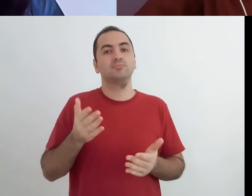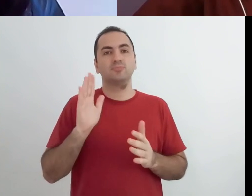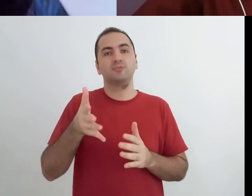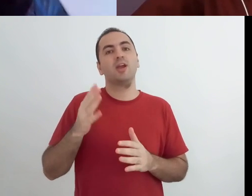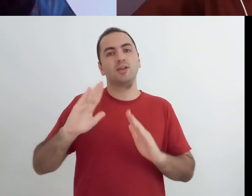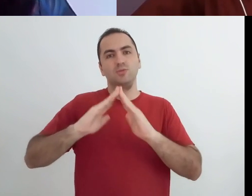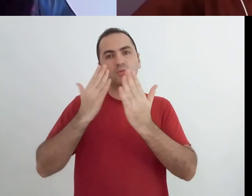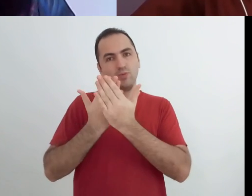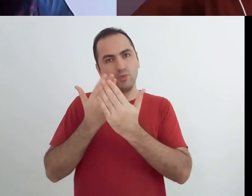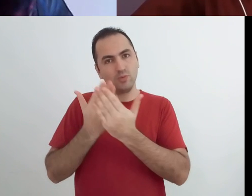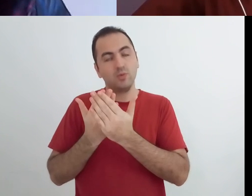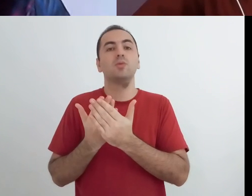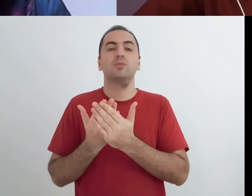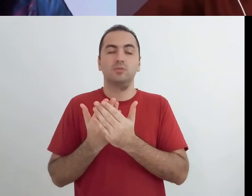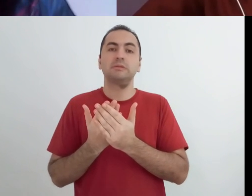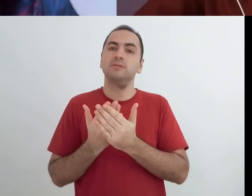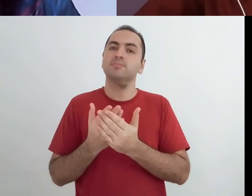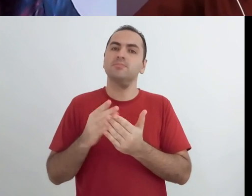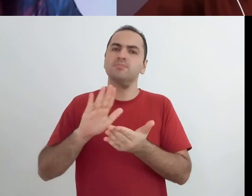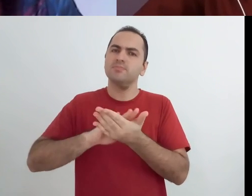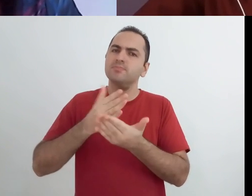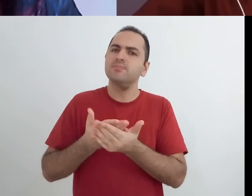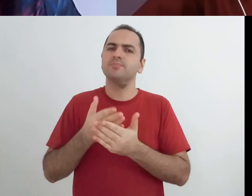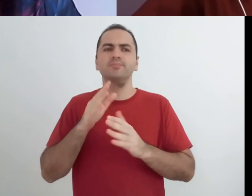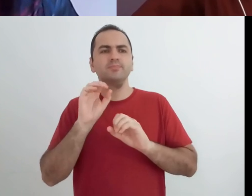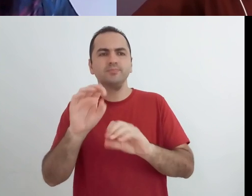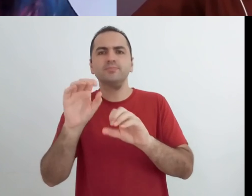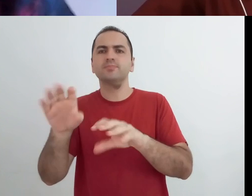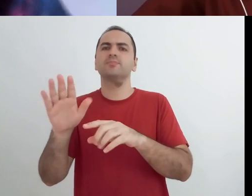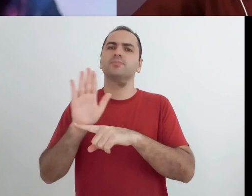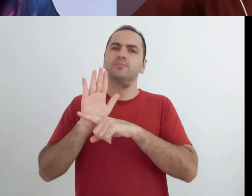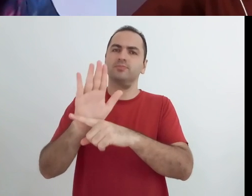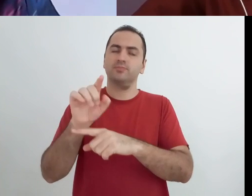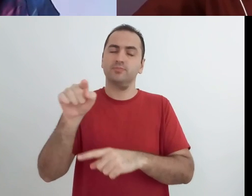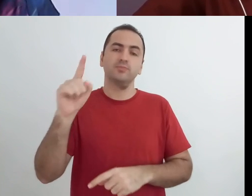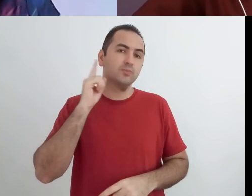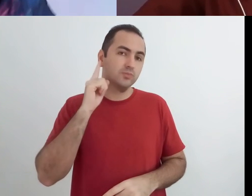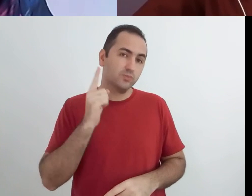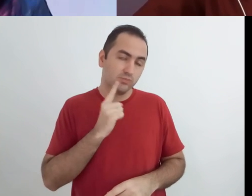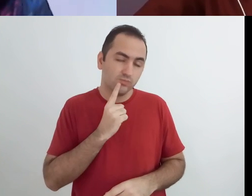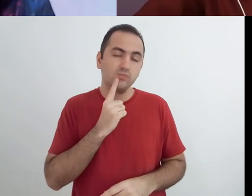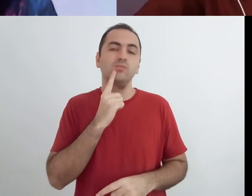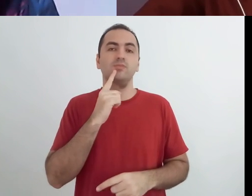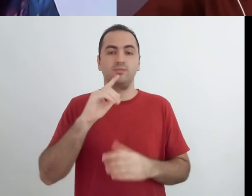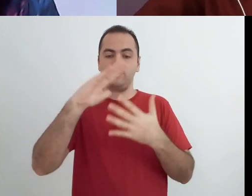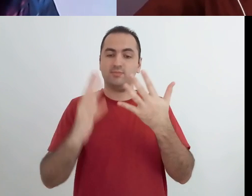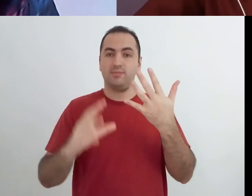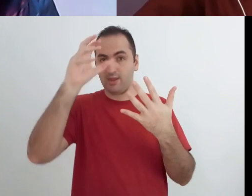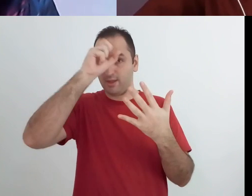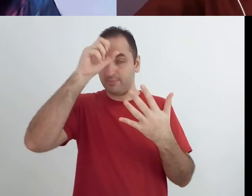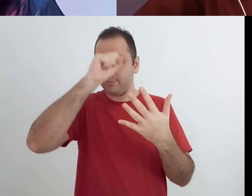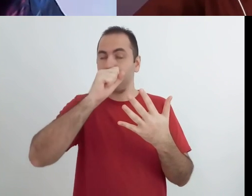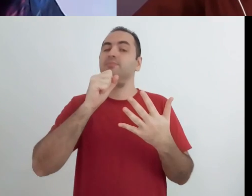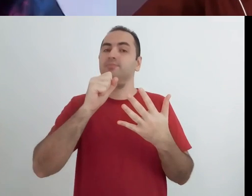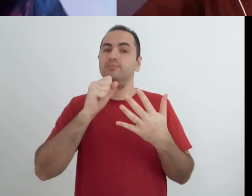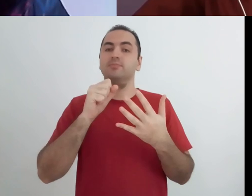intérprete. Comecei na educação por causa da interpretação. Comecei como intérprete primeiro, né? Aprendi a língua de sinais, tinha